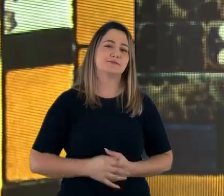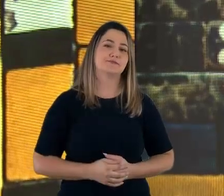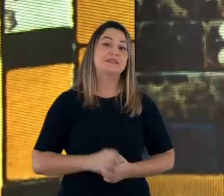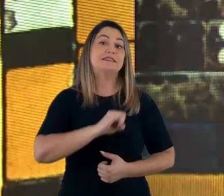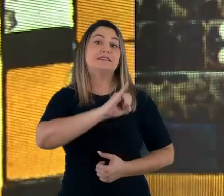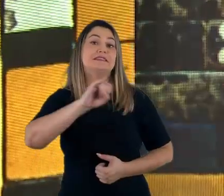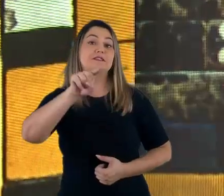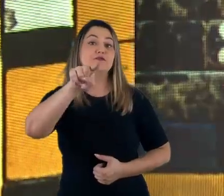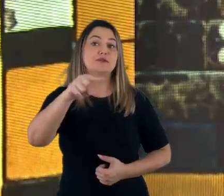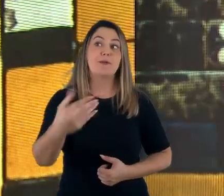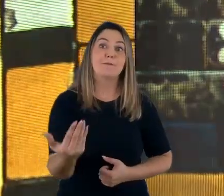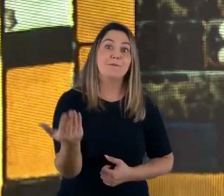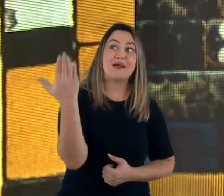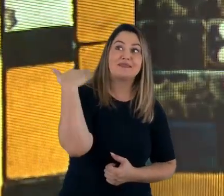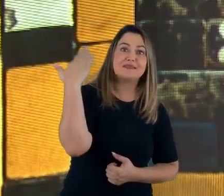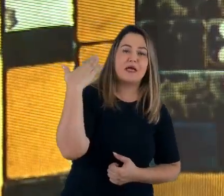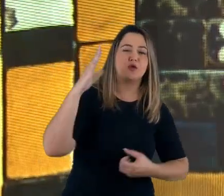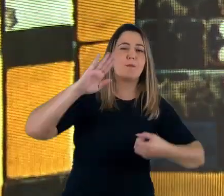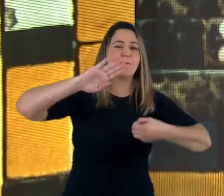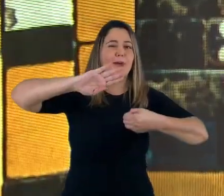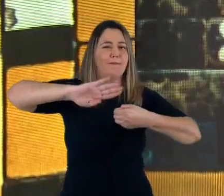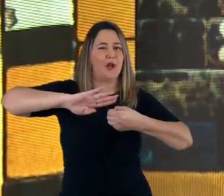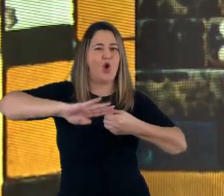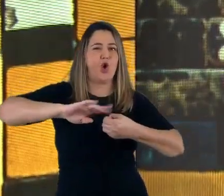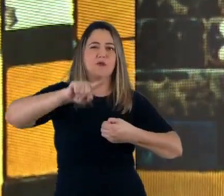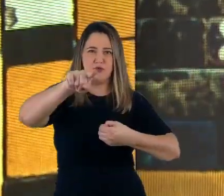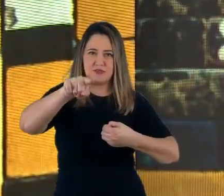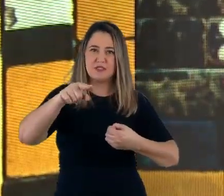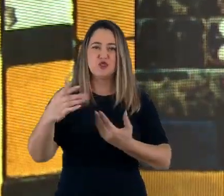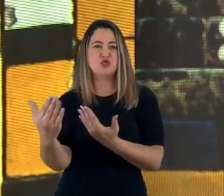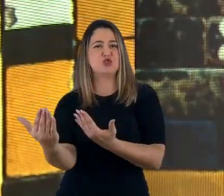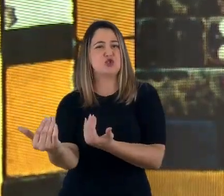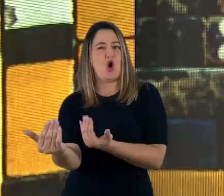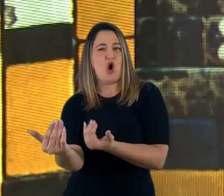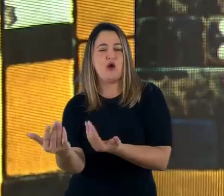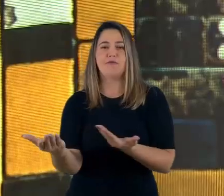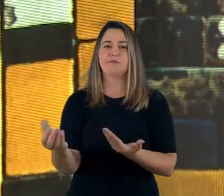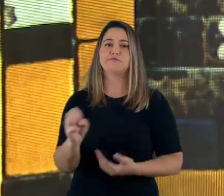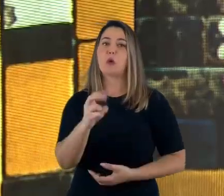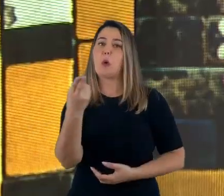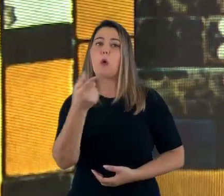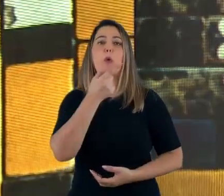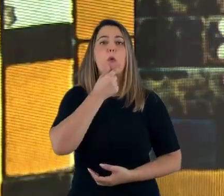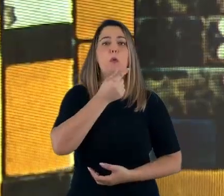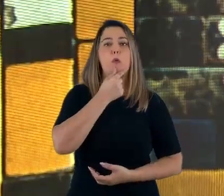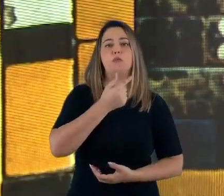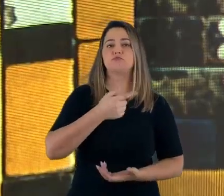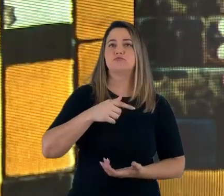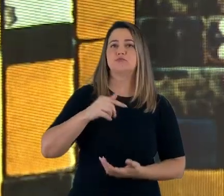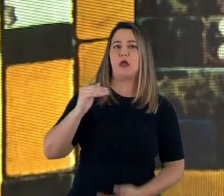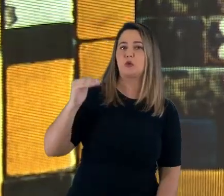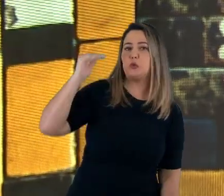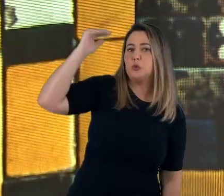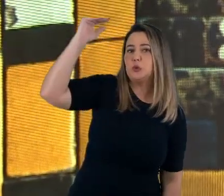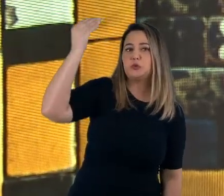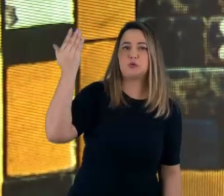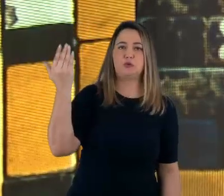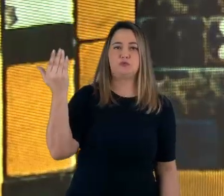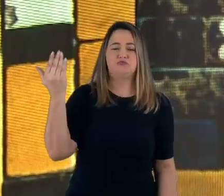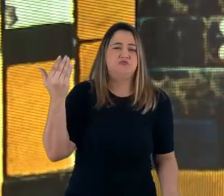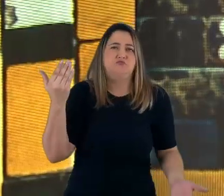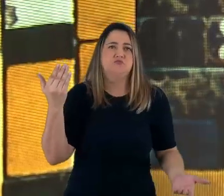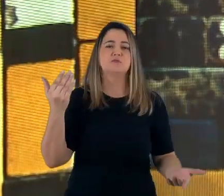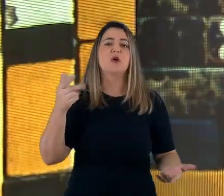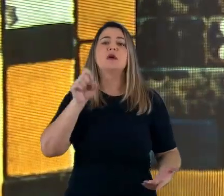presente no palácio. Se você fosse um dos jovens ou dos anciãos, porque essa altura do campeonato, Daniel e muitos dos judeus que